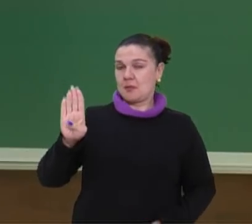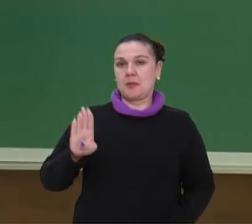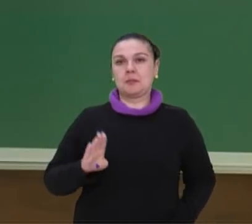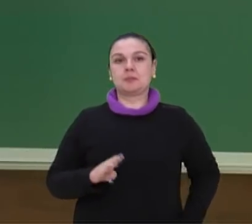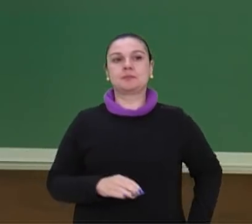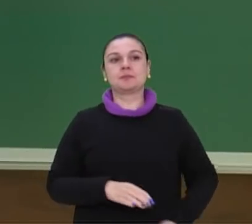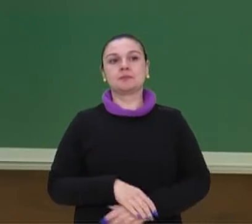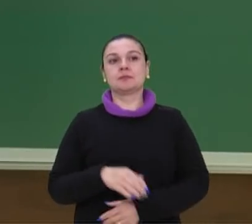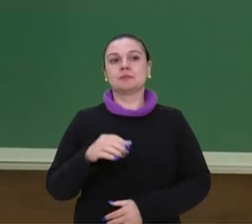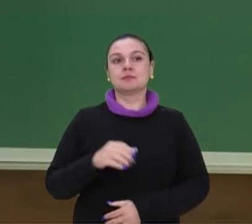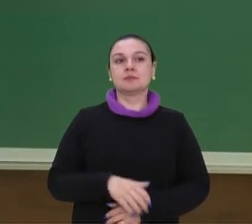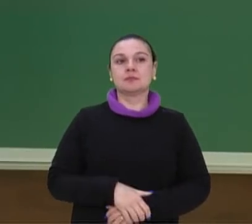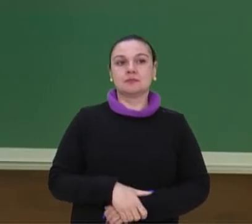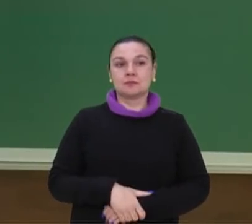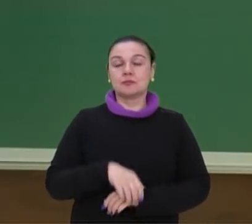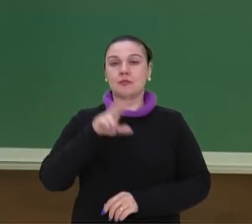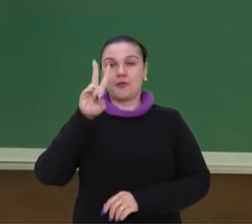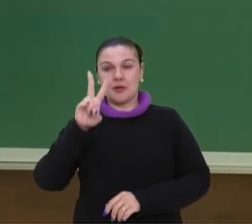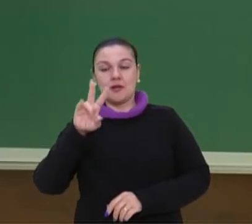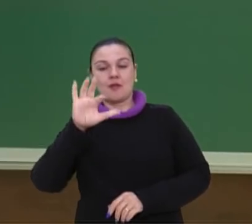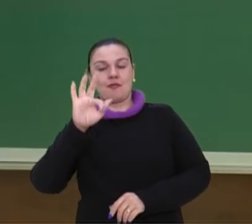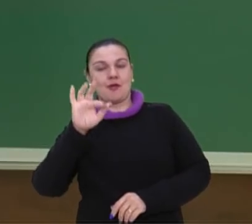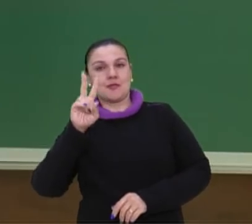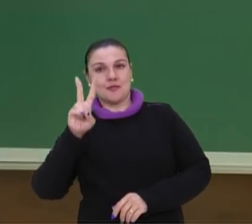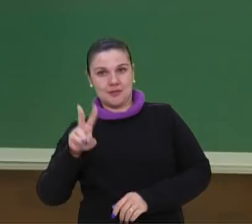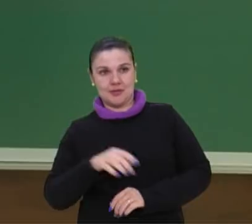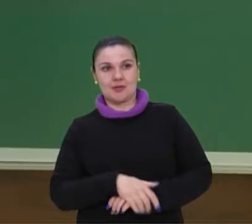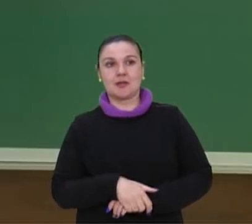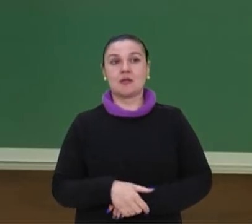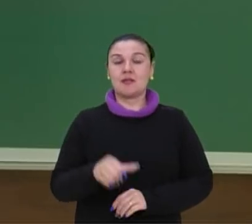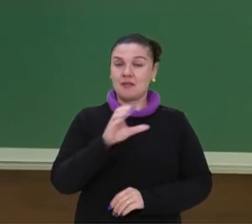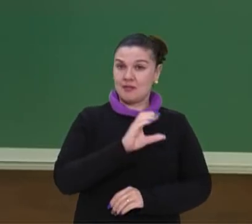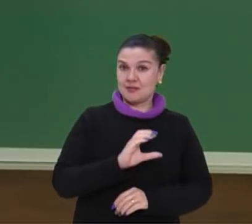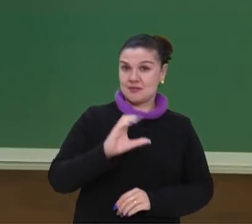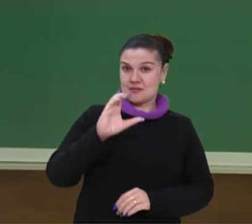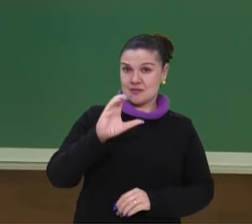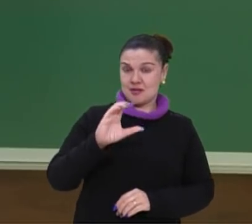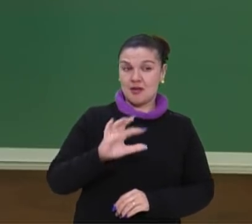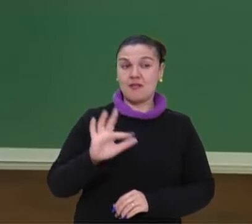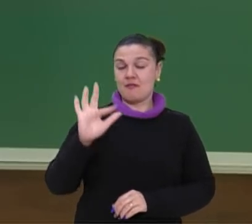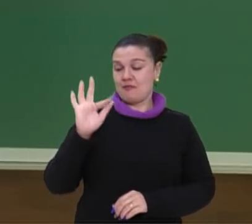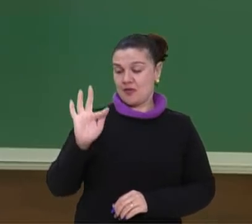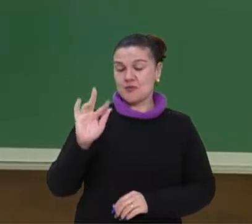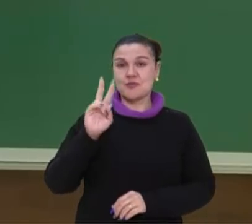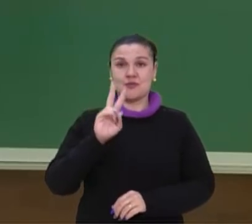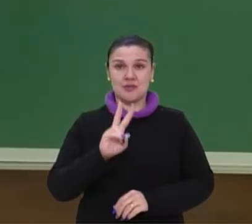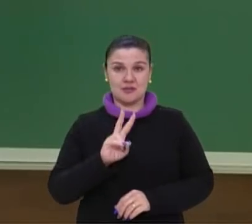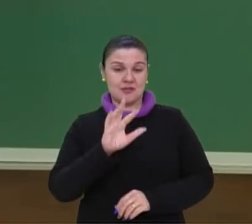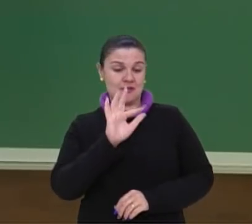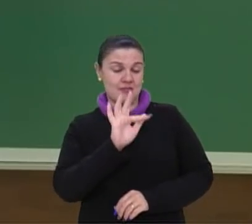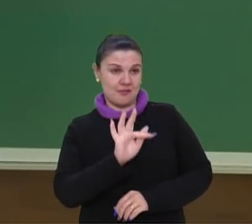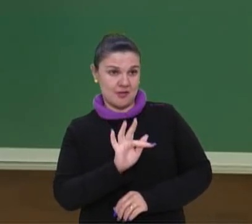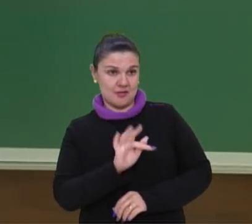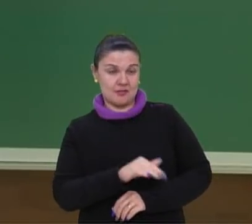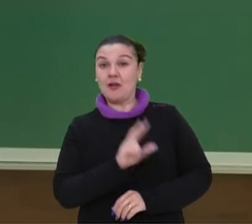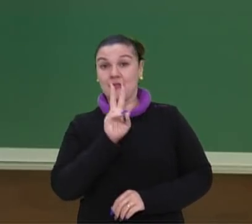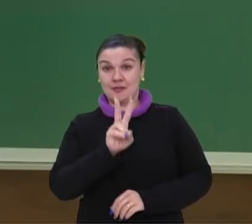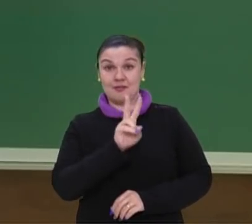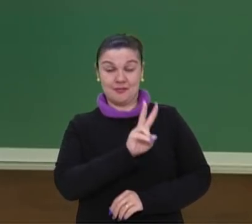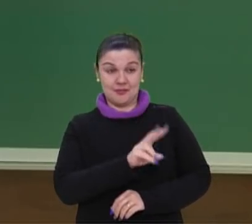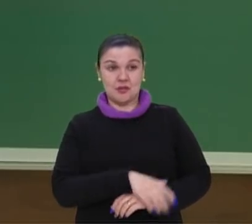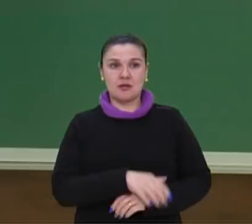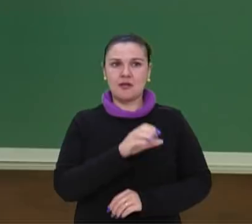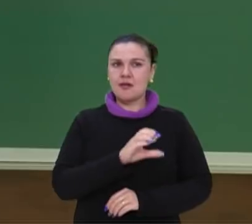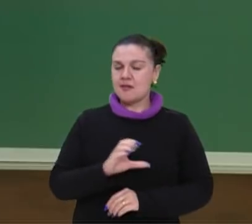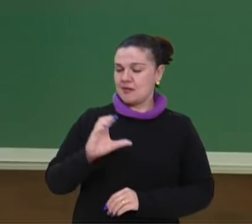B, verdadeiro, falso, verdadeiro, nessa ordem. Letra C, falso, verdadeiro e verdadeiro.